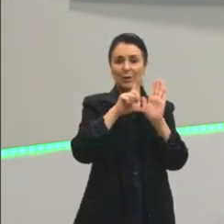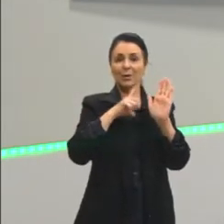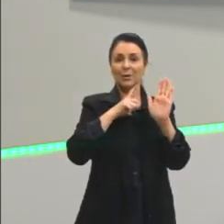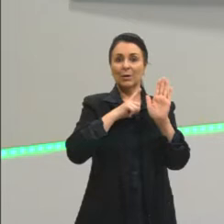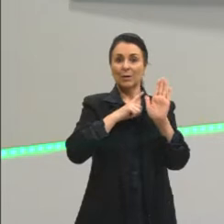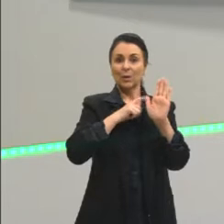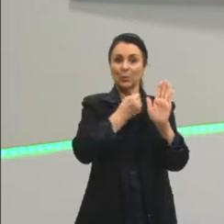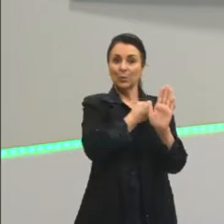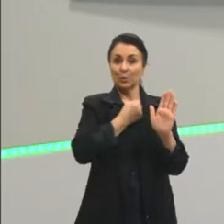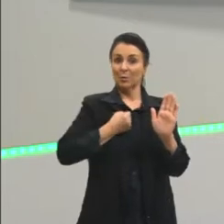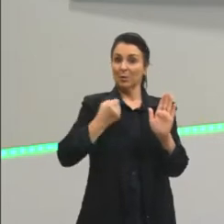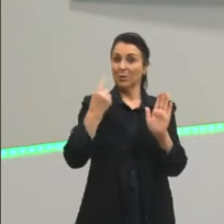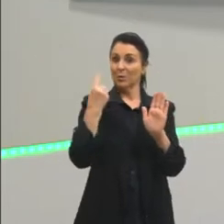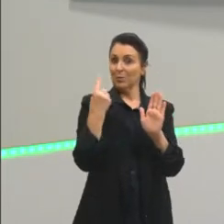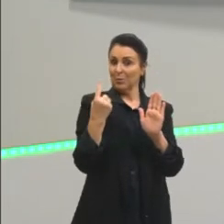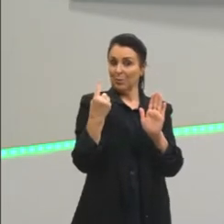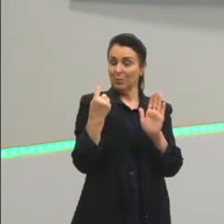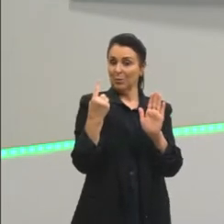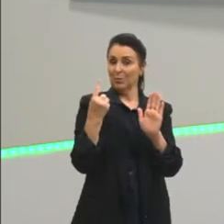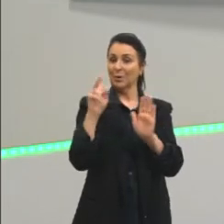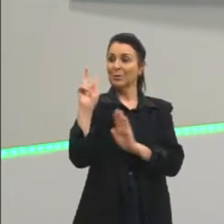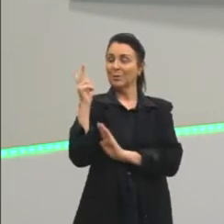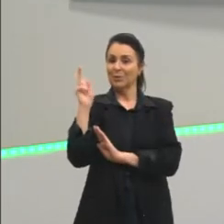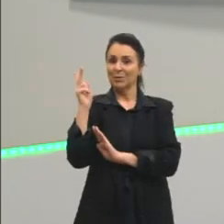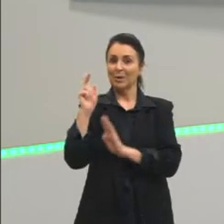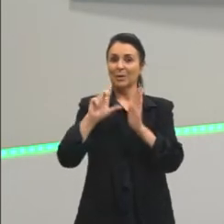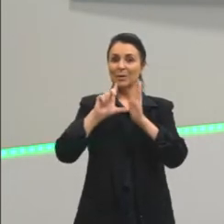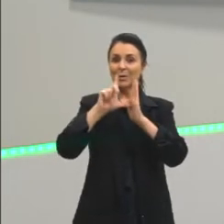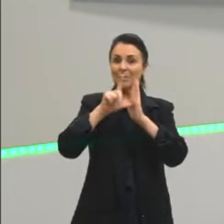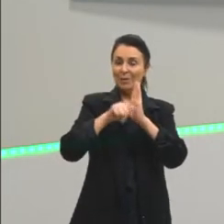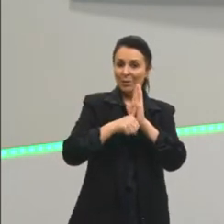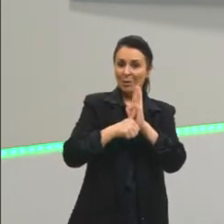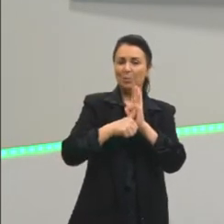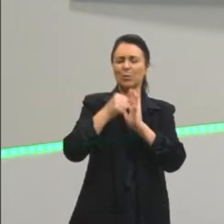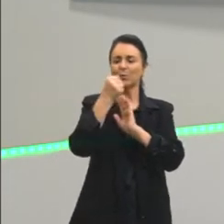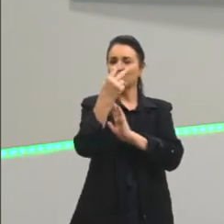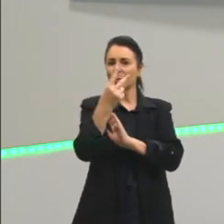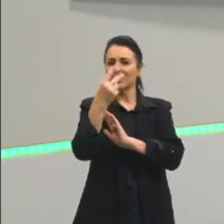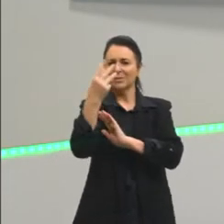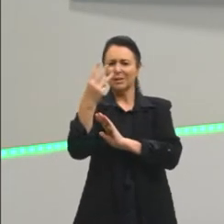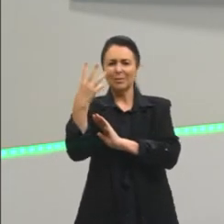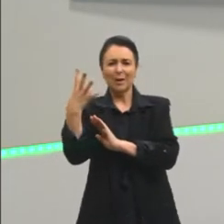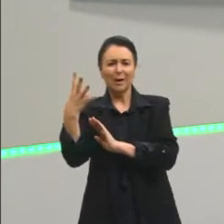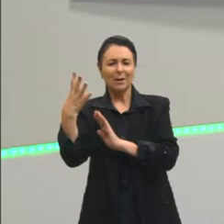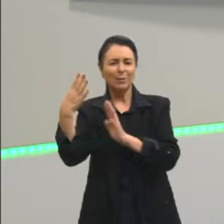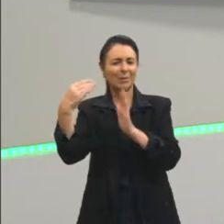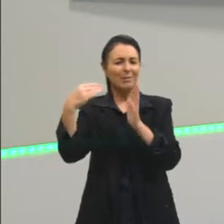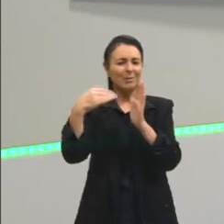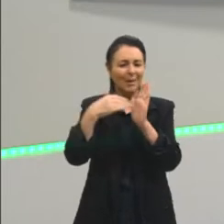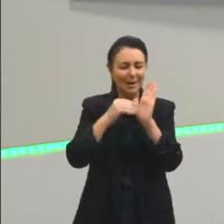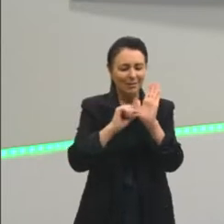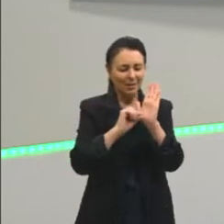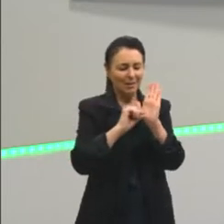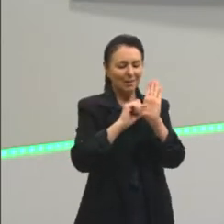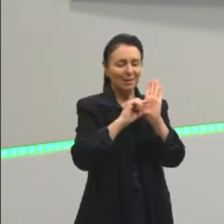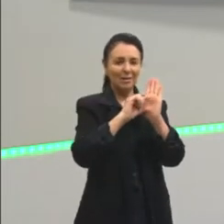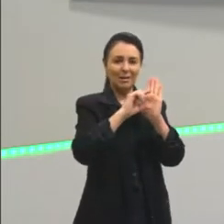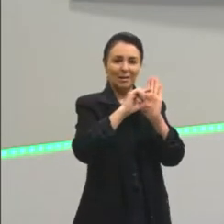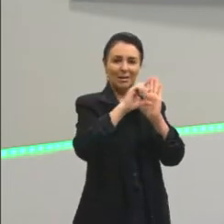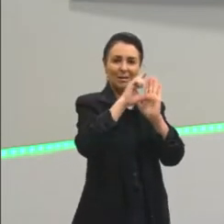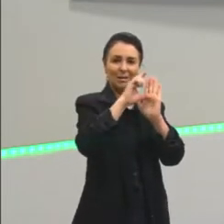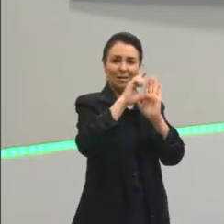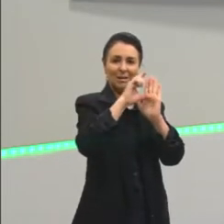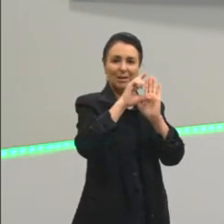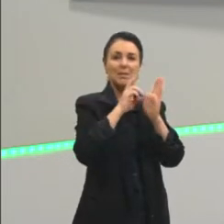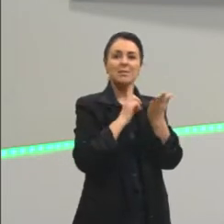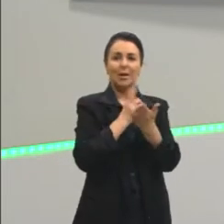de número atômico 1 O que é o hidrogênio seguimos com número atômico dois três e assim por diante ele está nessa ordem